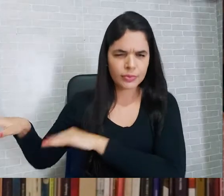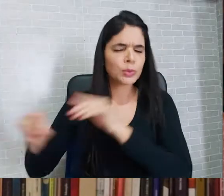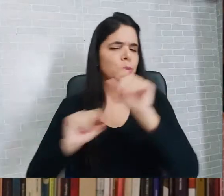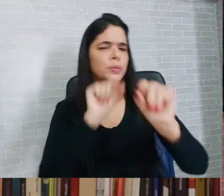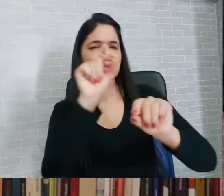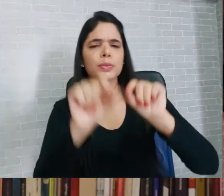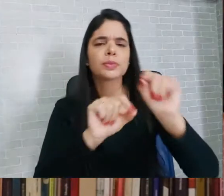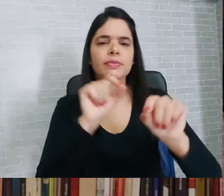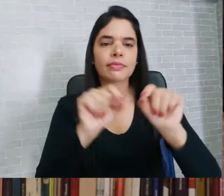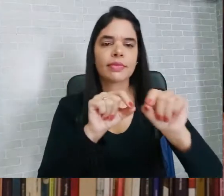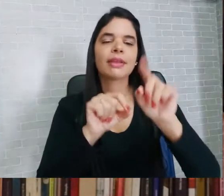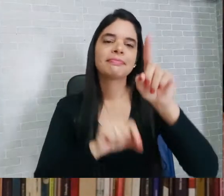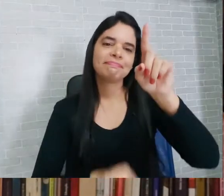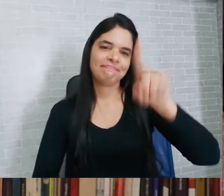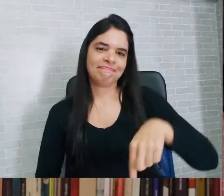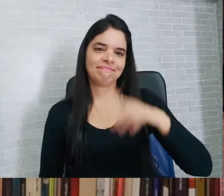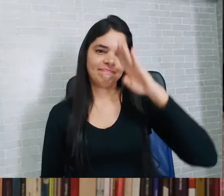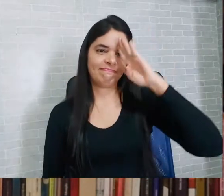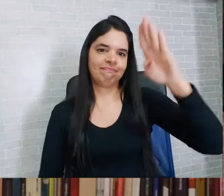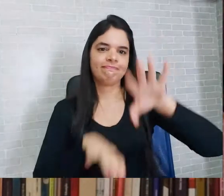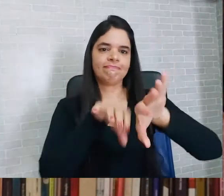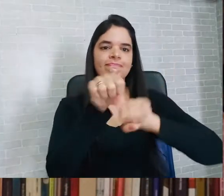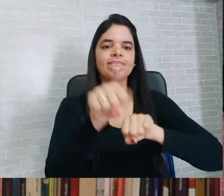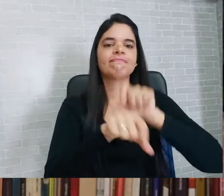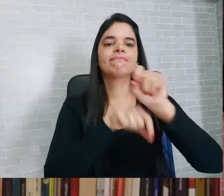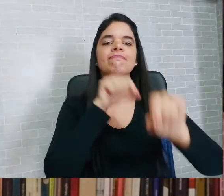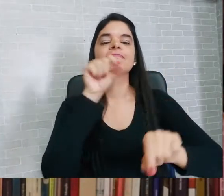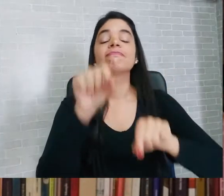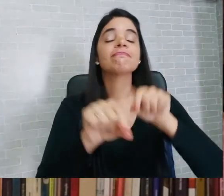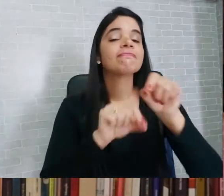guianenses é a grande formação que nós vamos ter